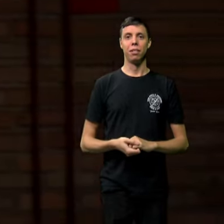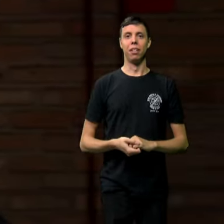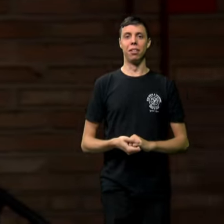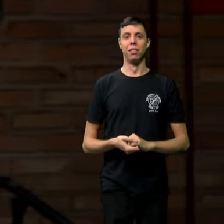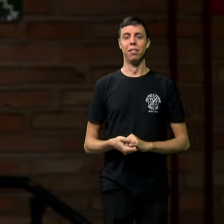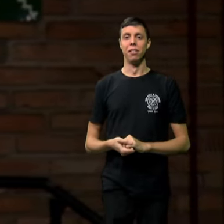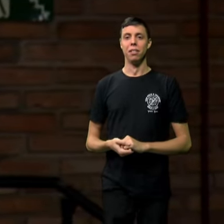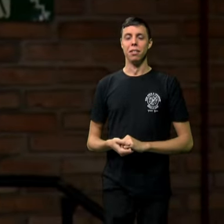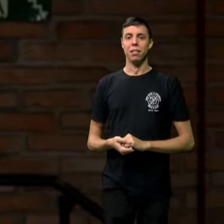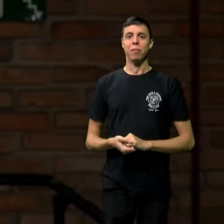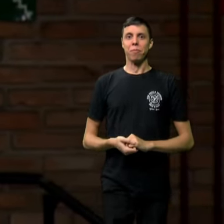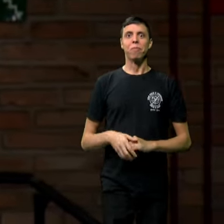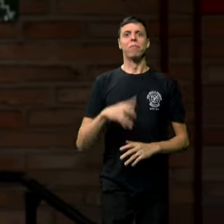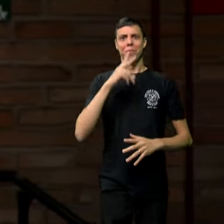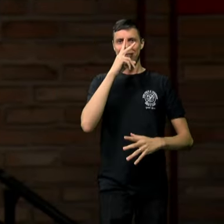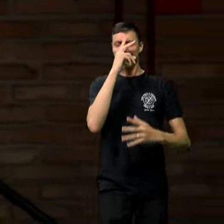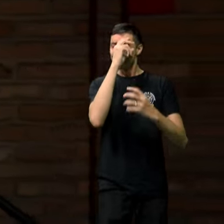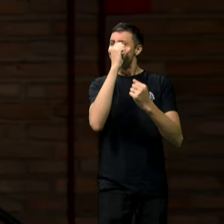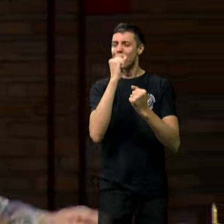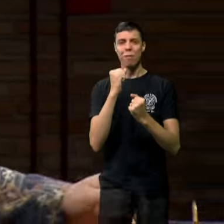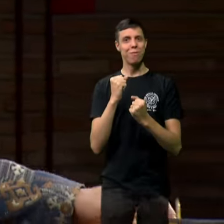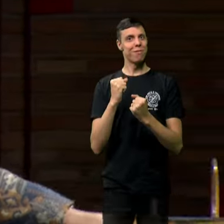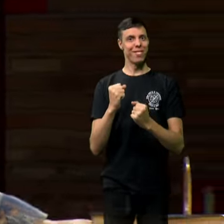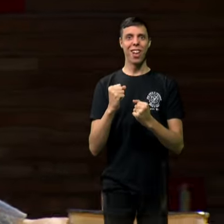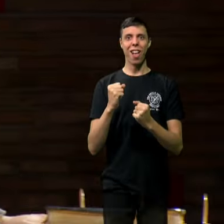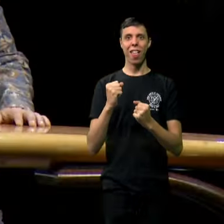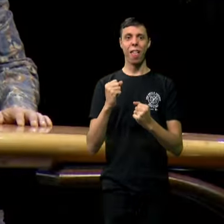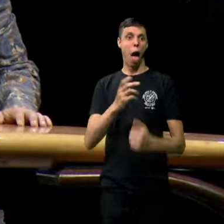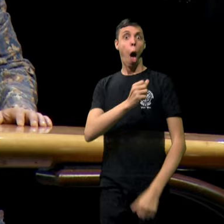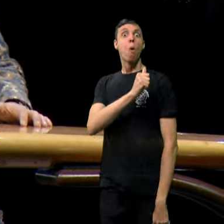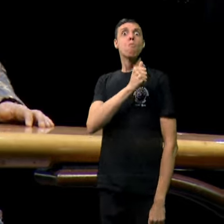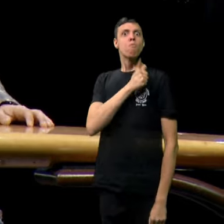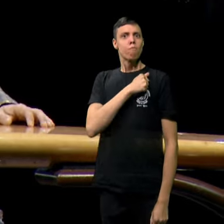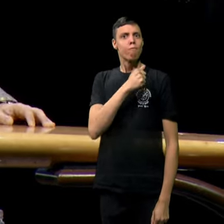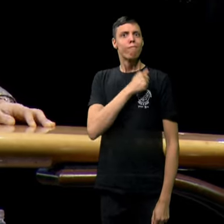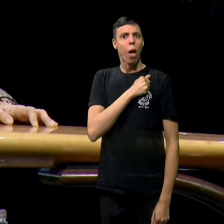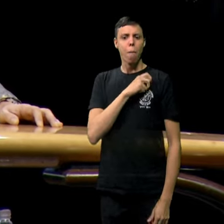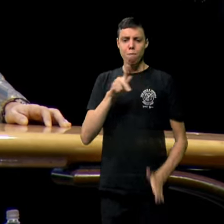Esse é o poder. Essa é a autoridade dele.